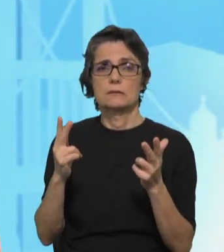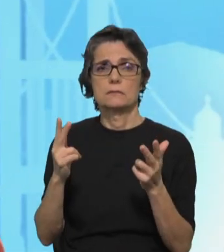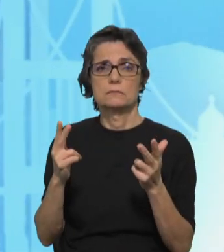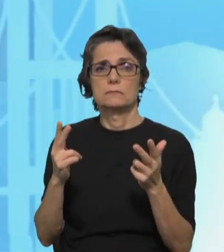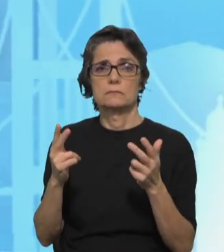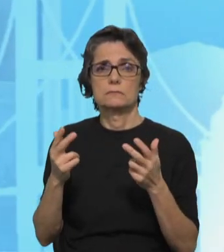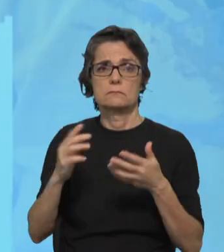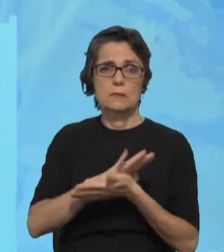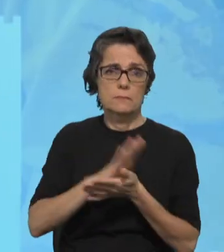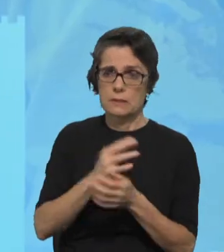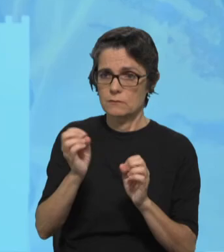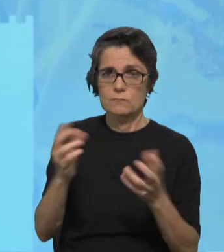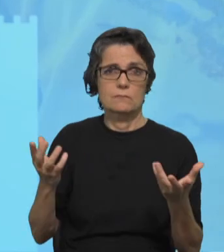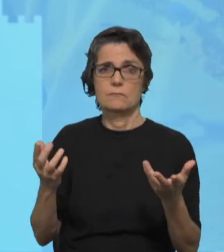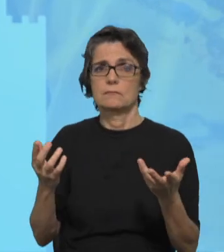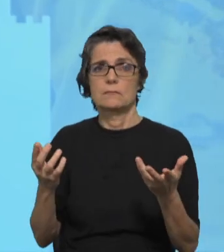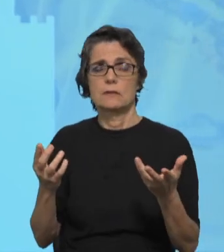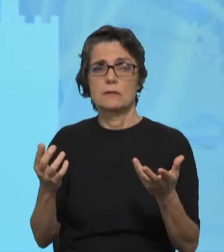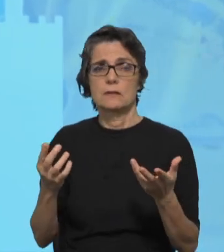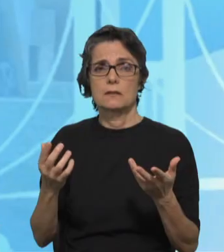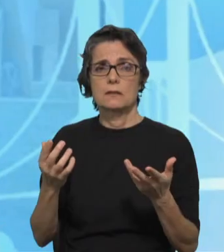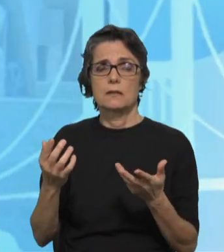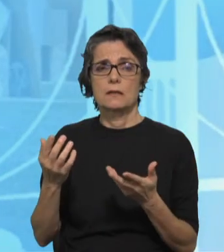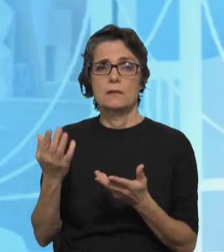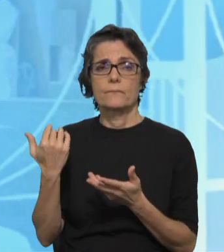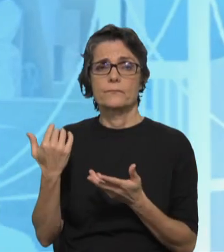de imprensa, não havia